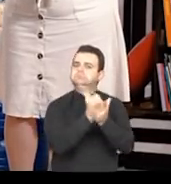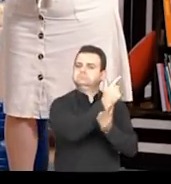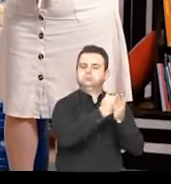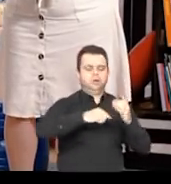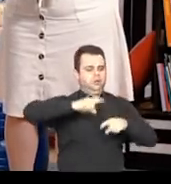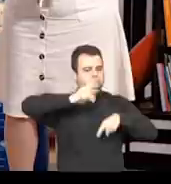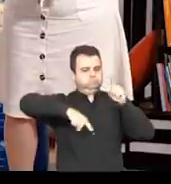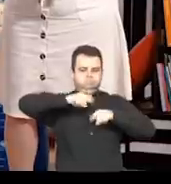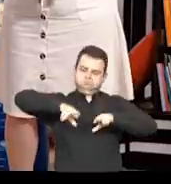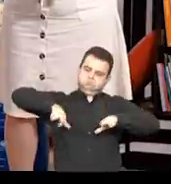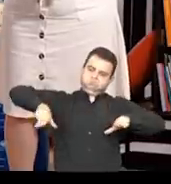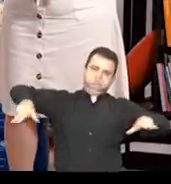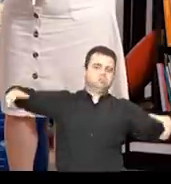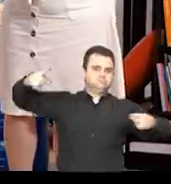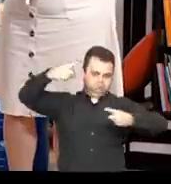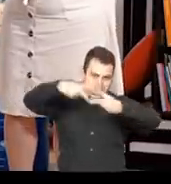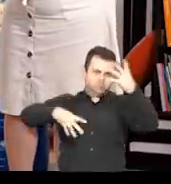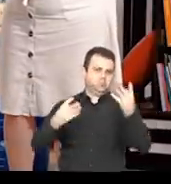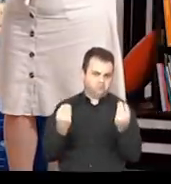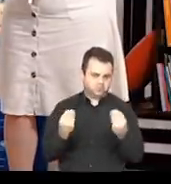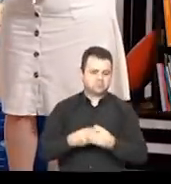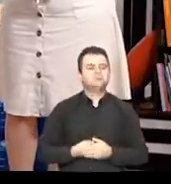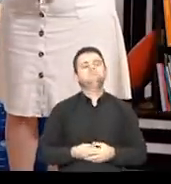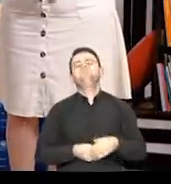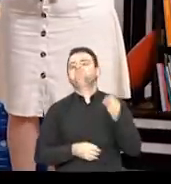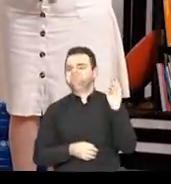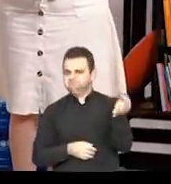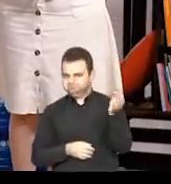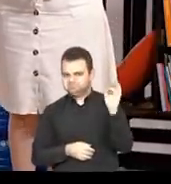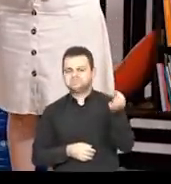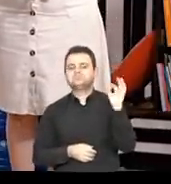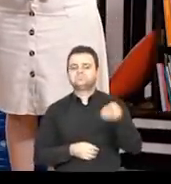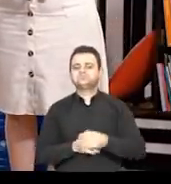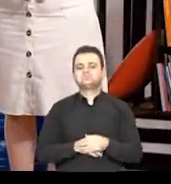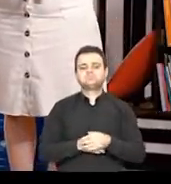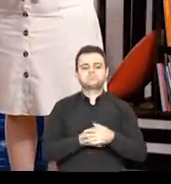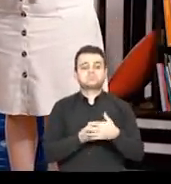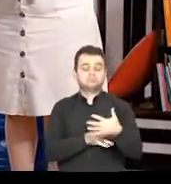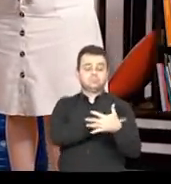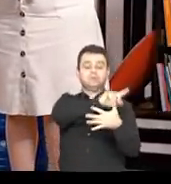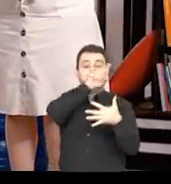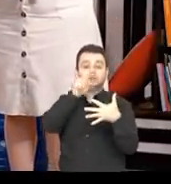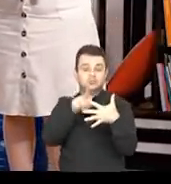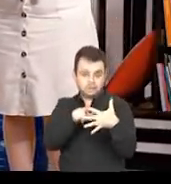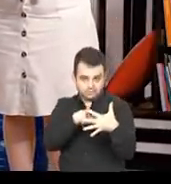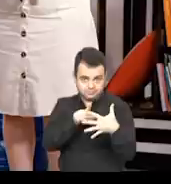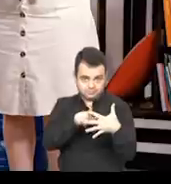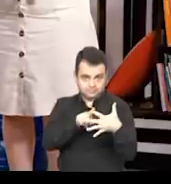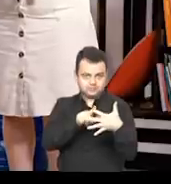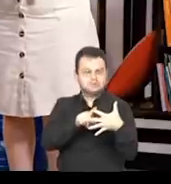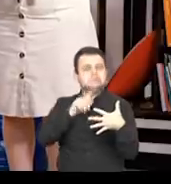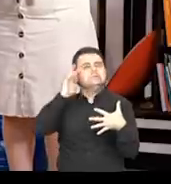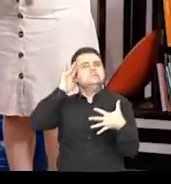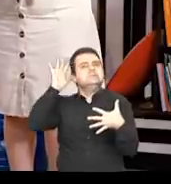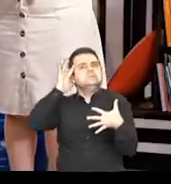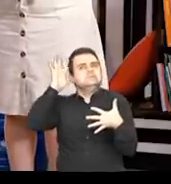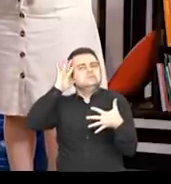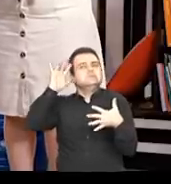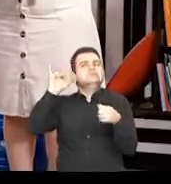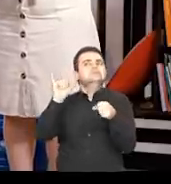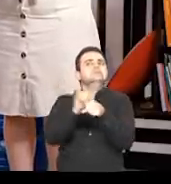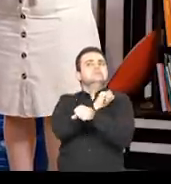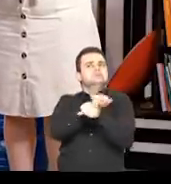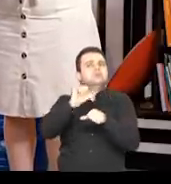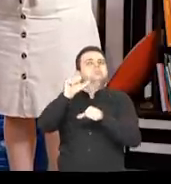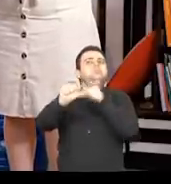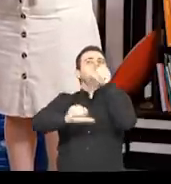são mais do que o necessário. Verdade, professora Andréia. E o próximo R é o repensar. O que